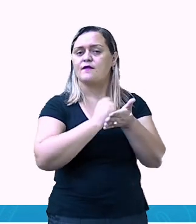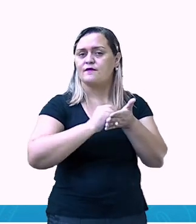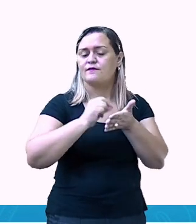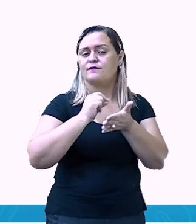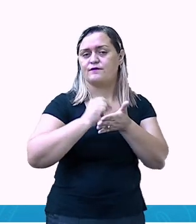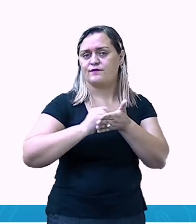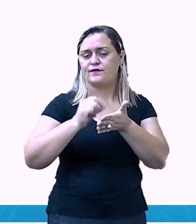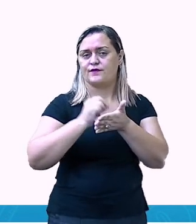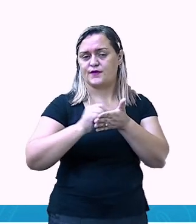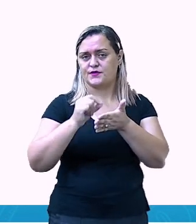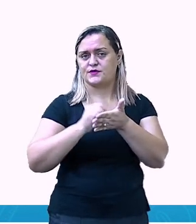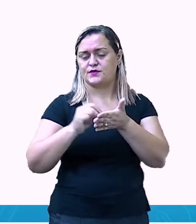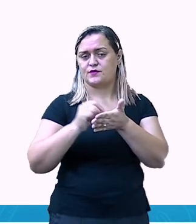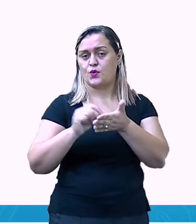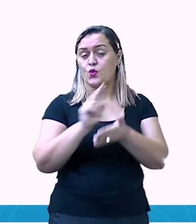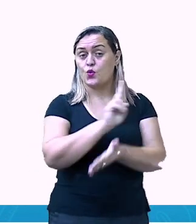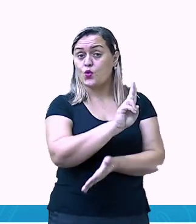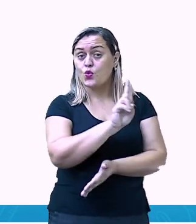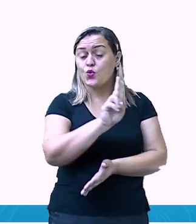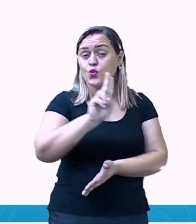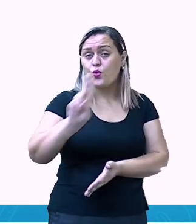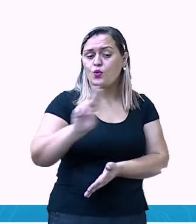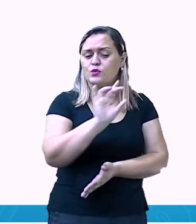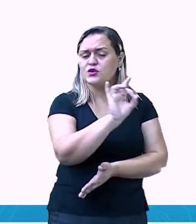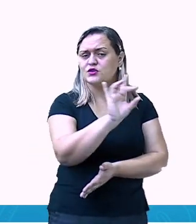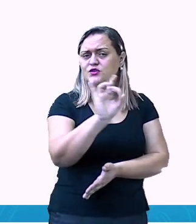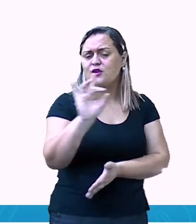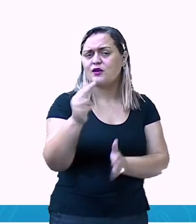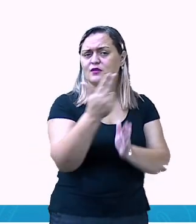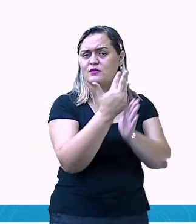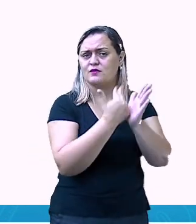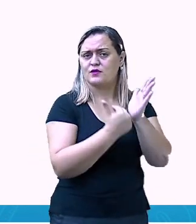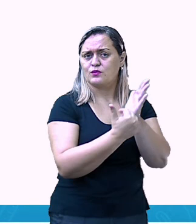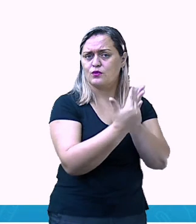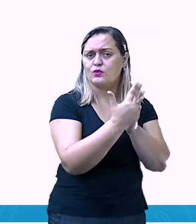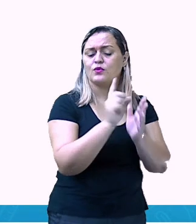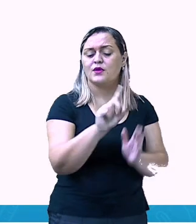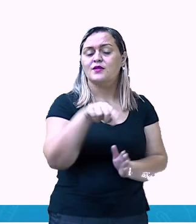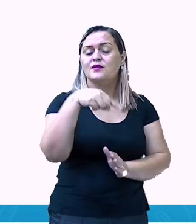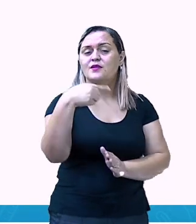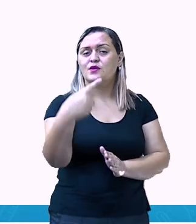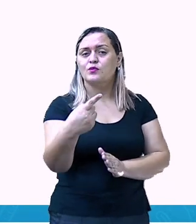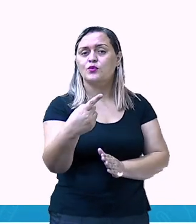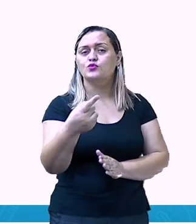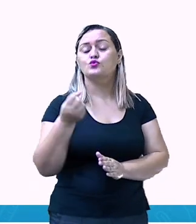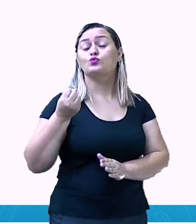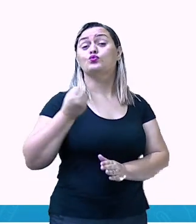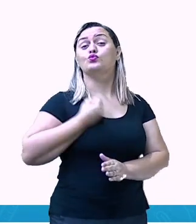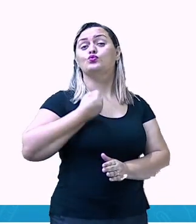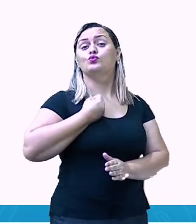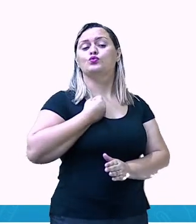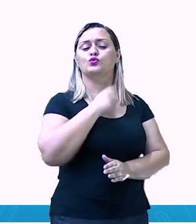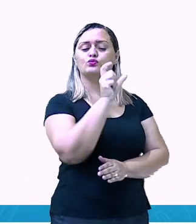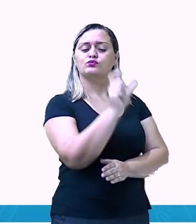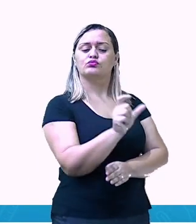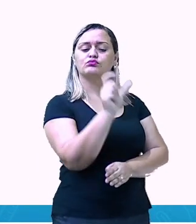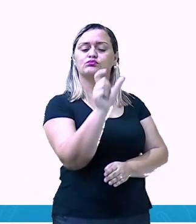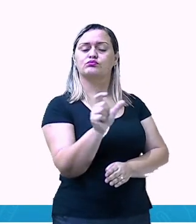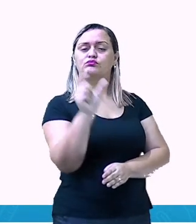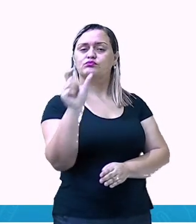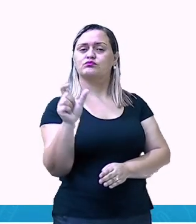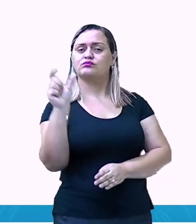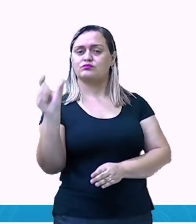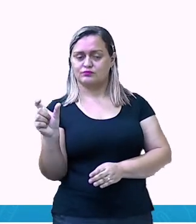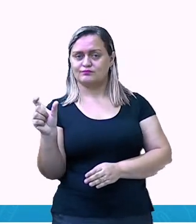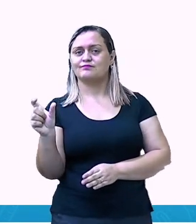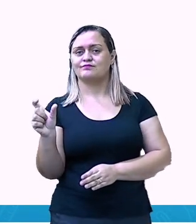seu caderno o nome da figura e o número de sílabas de cada palavra. Então, a gente tem quais são as palavras. Busca lá o